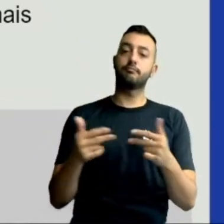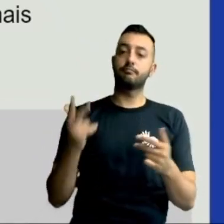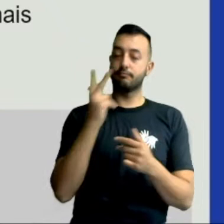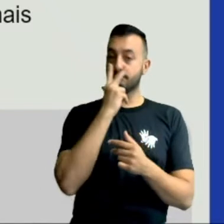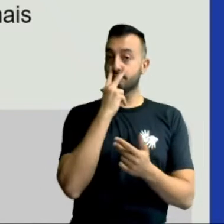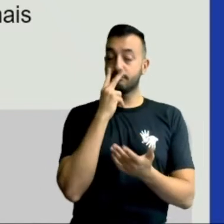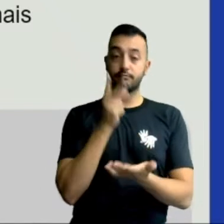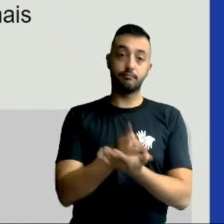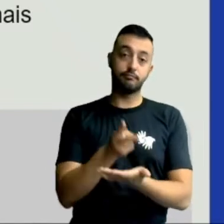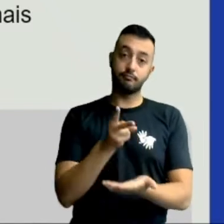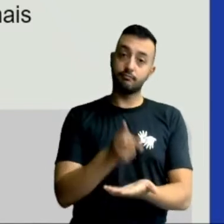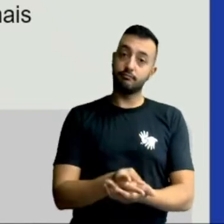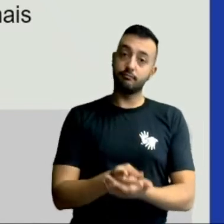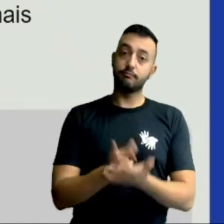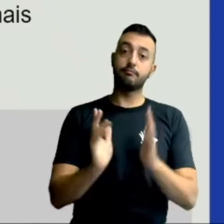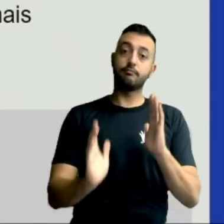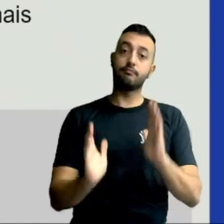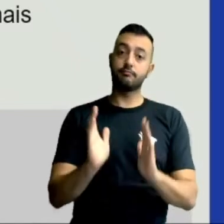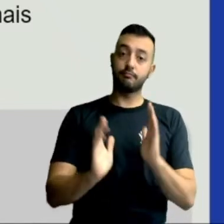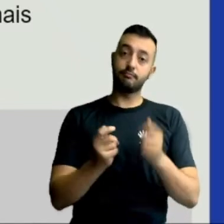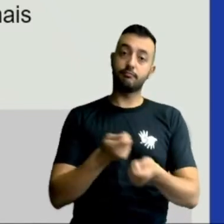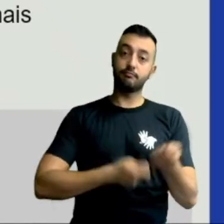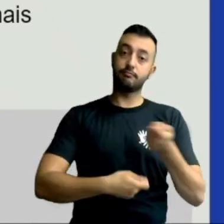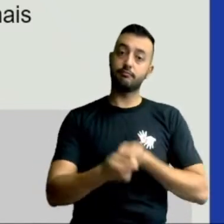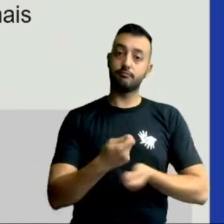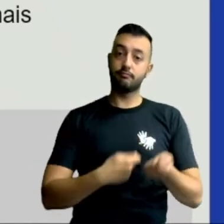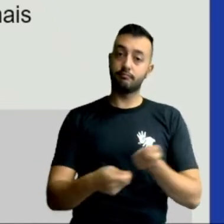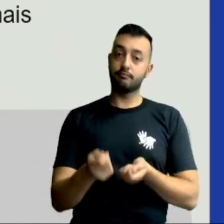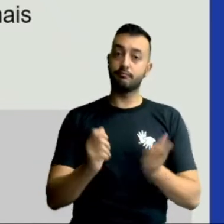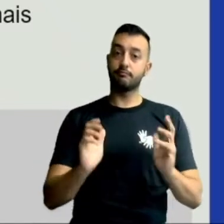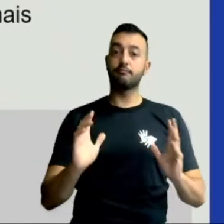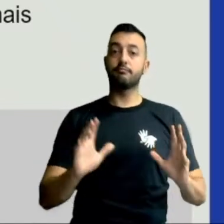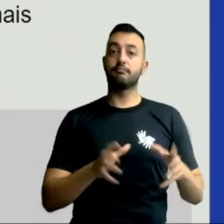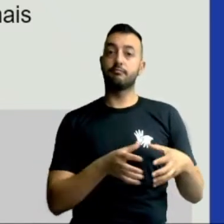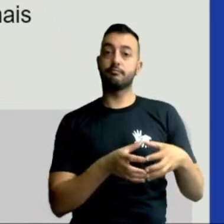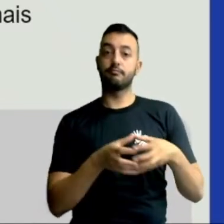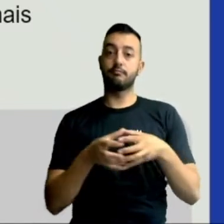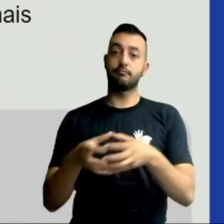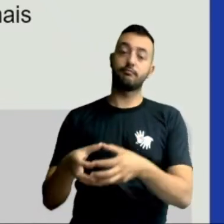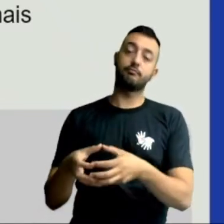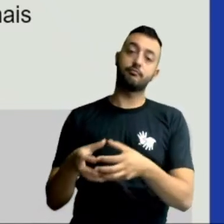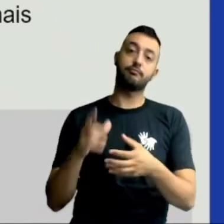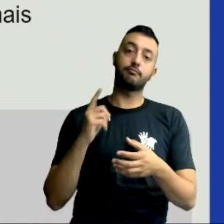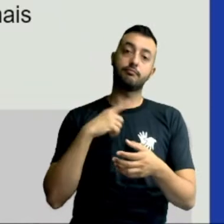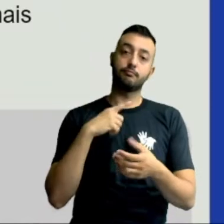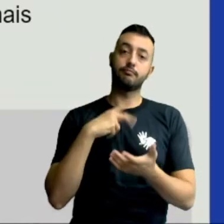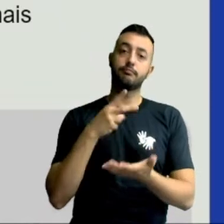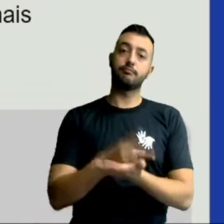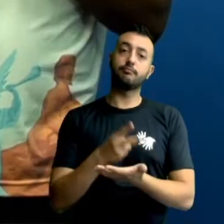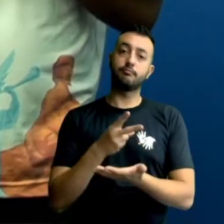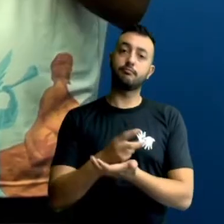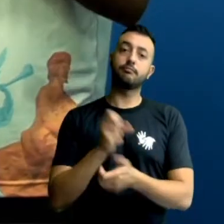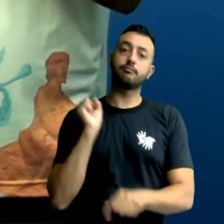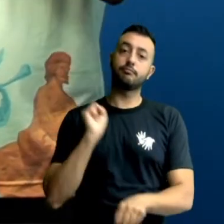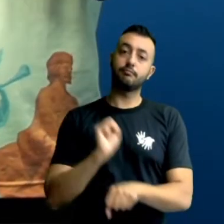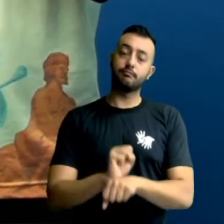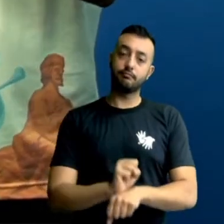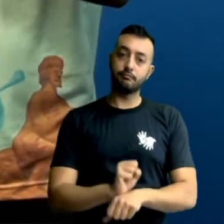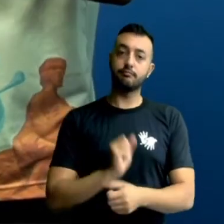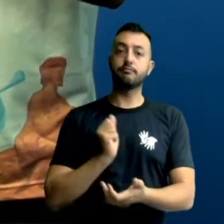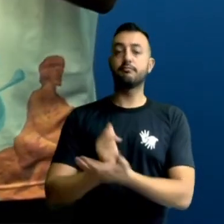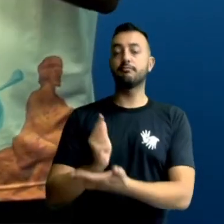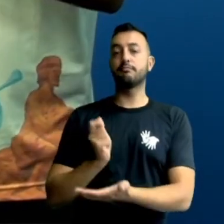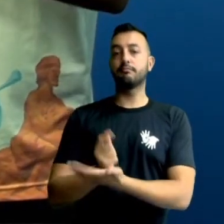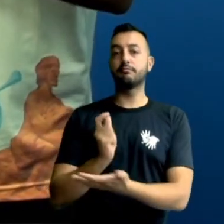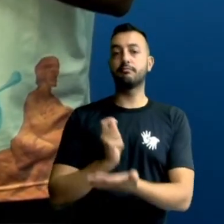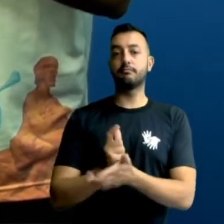sempre é muito conhecido como um entreposto comercial, né? Esses comboios que passavam, né, eles sempre paravam para poder